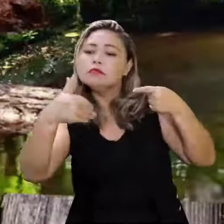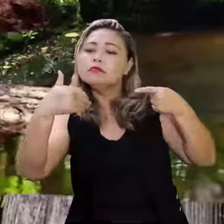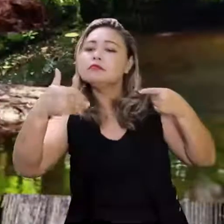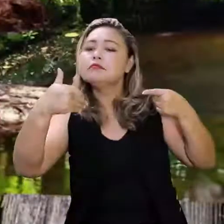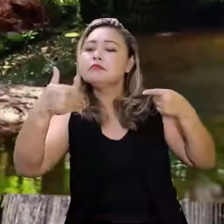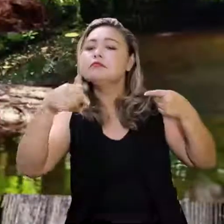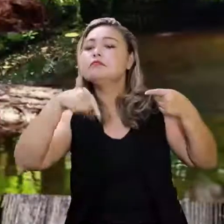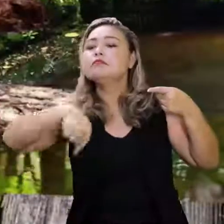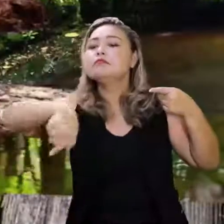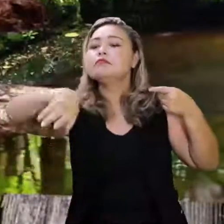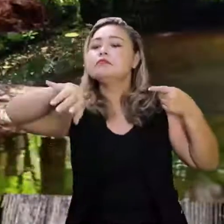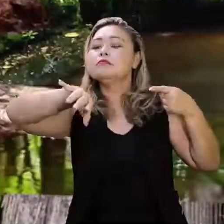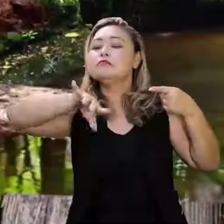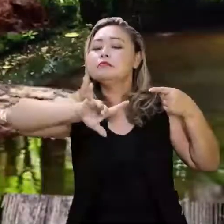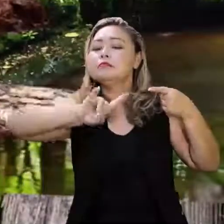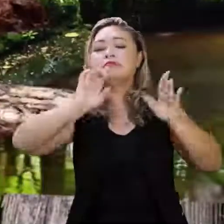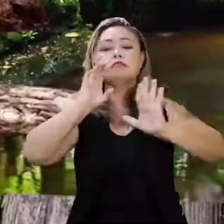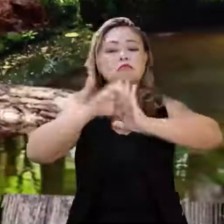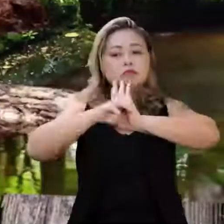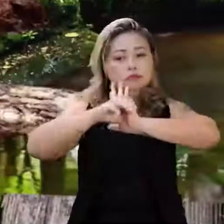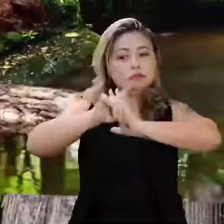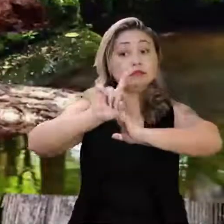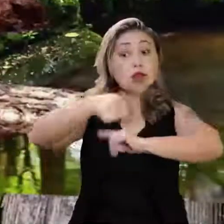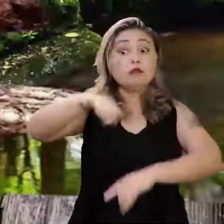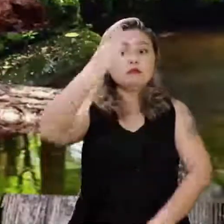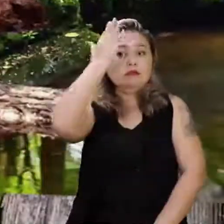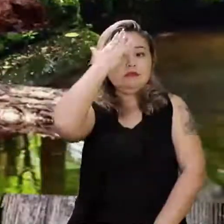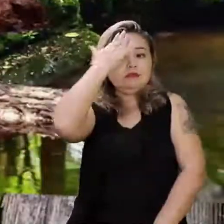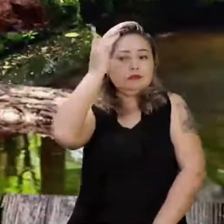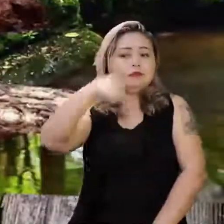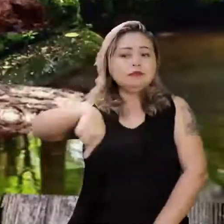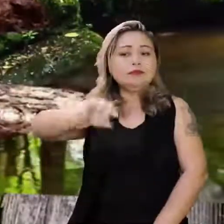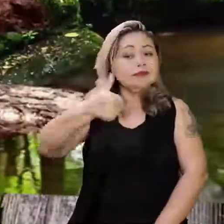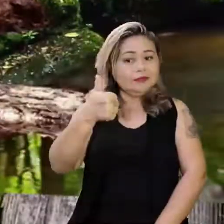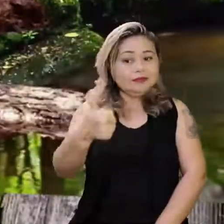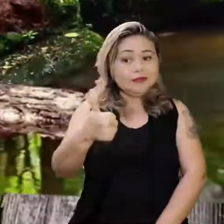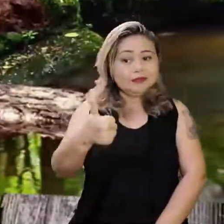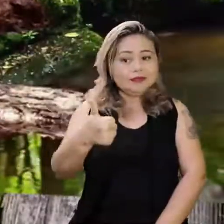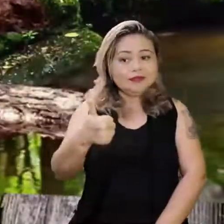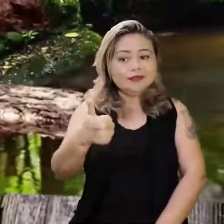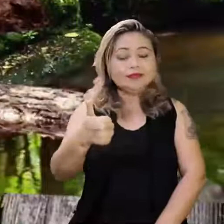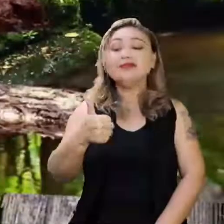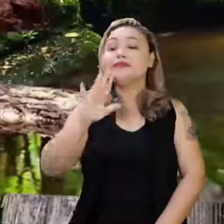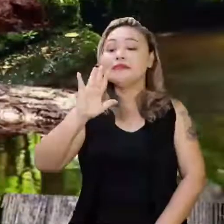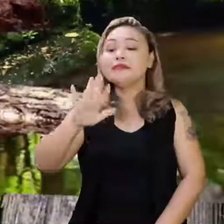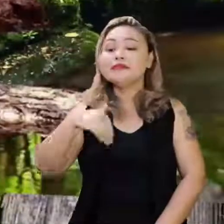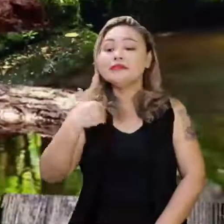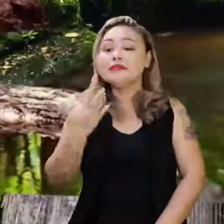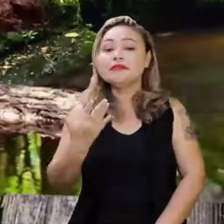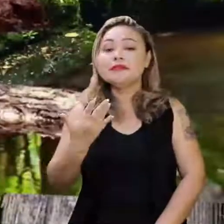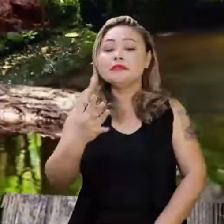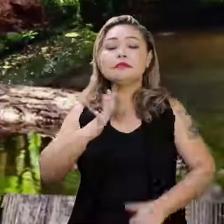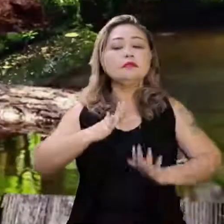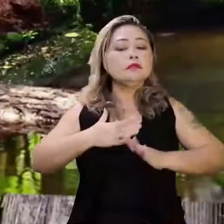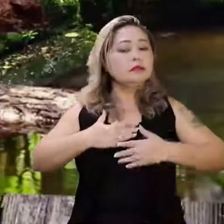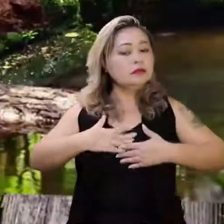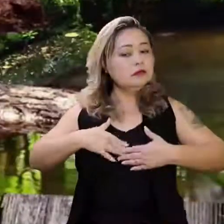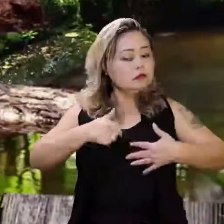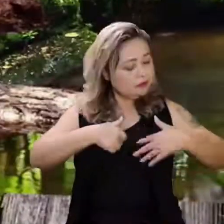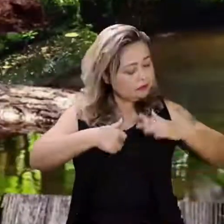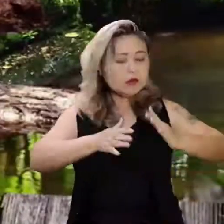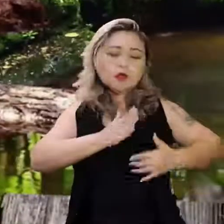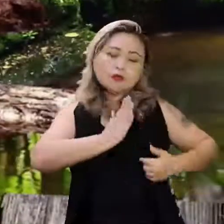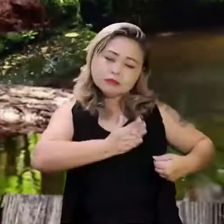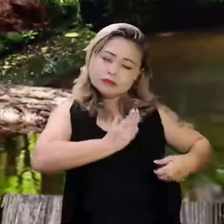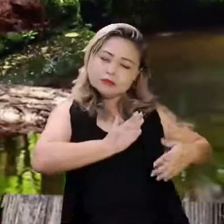chegar naquele conceito ali que você já sabe, tá bom? Então, calma teu